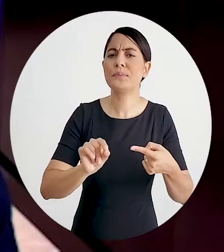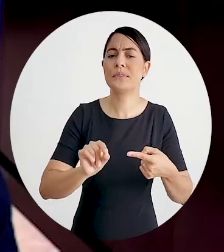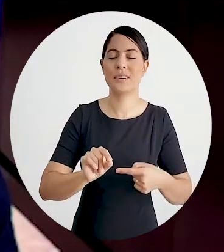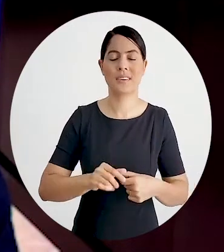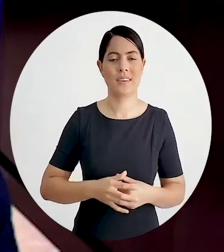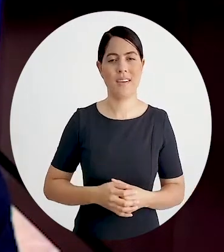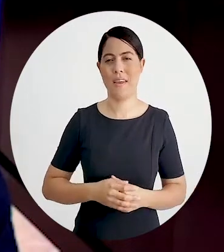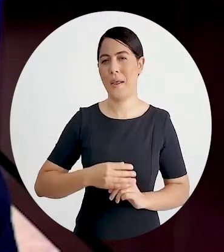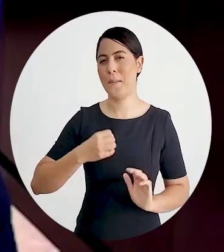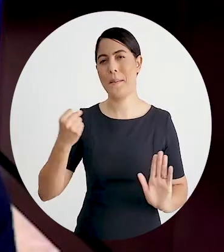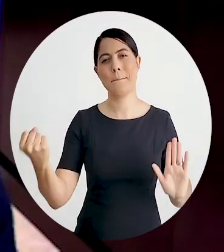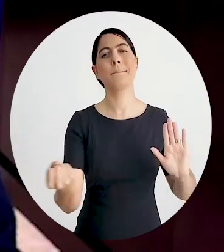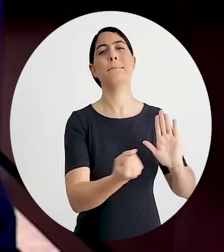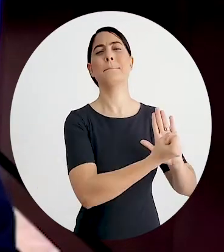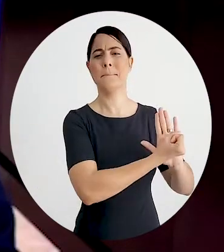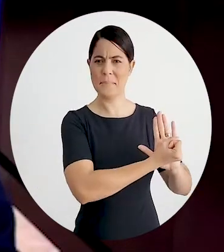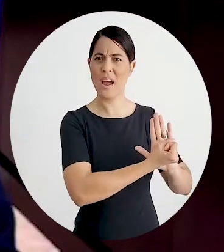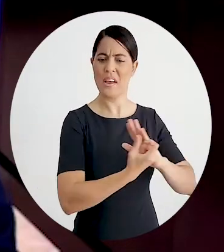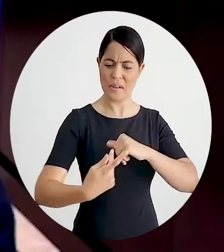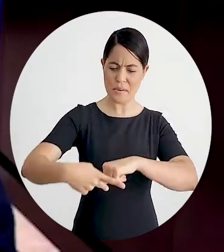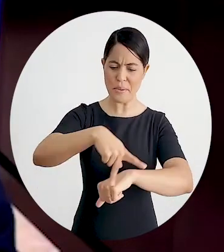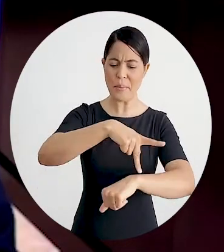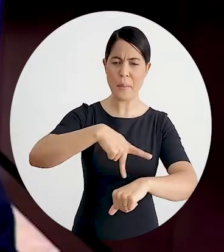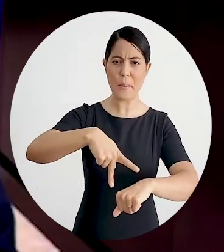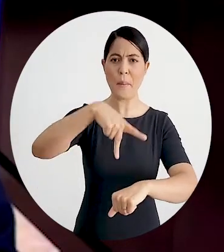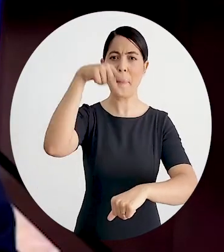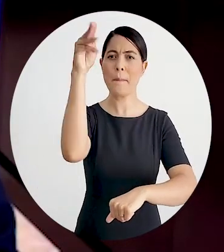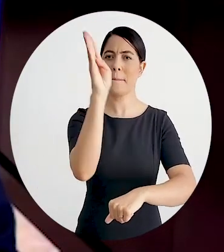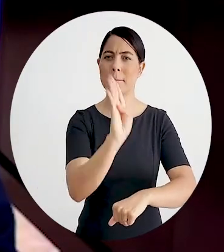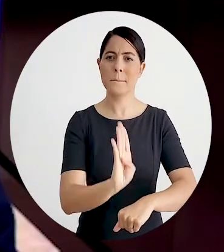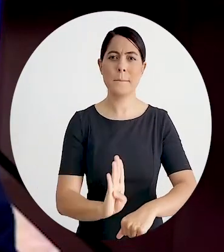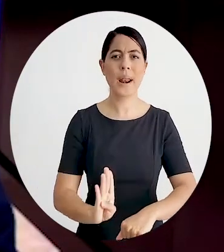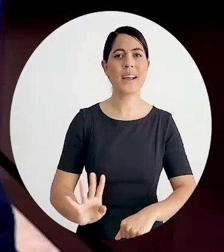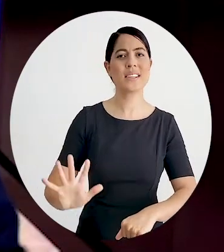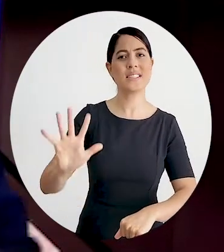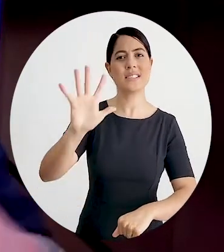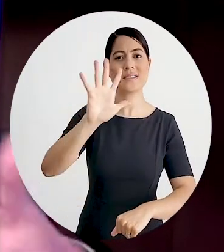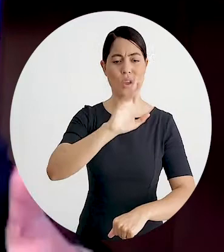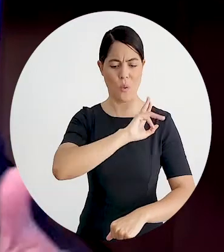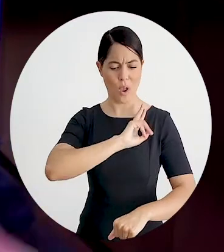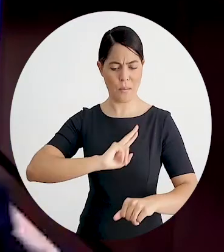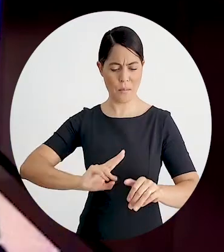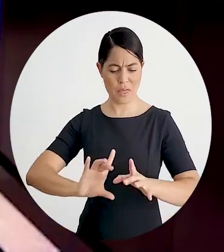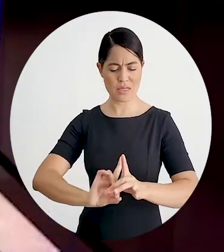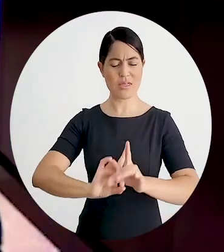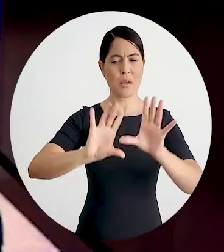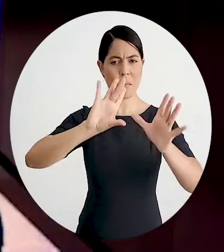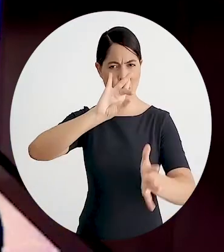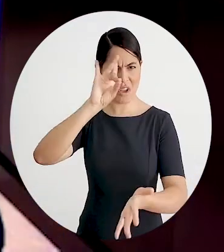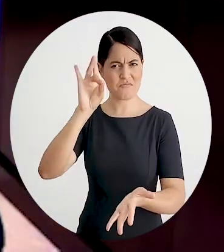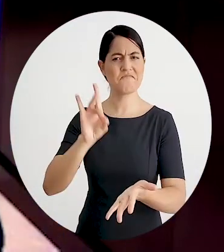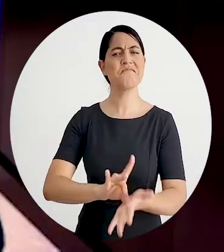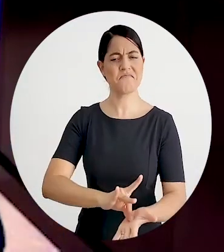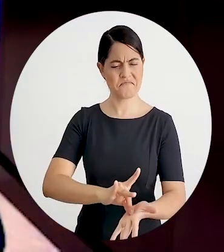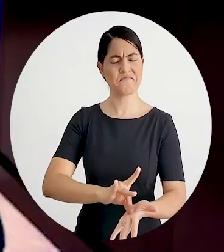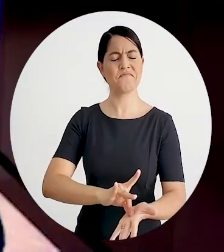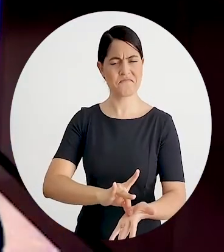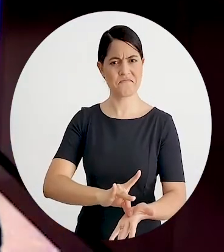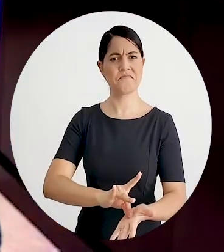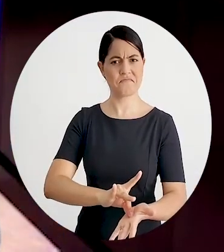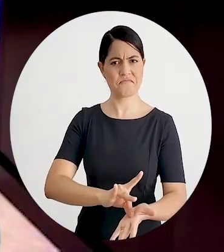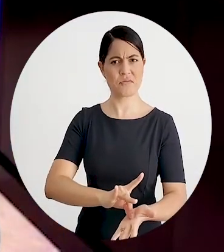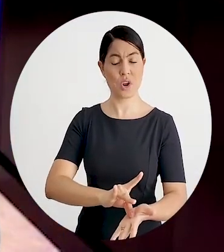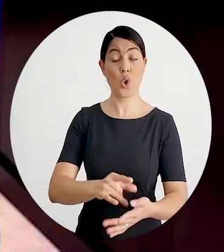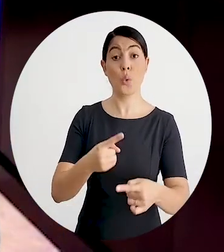marca, sem dúvida alguma, a redemocratização do Brasil. É um momento formal que podemos afirmar